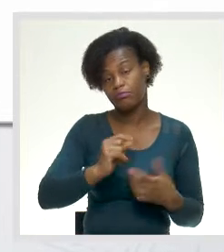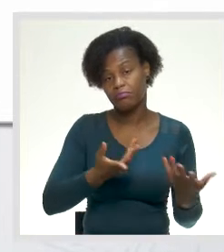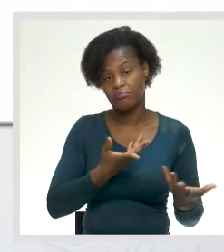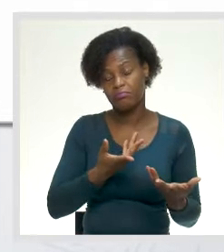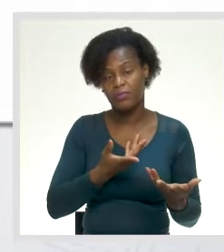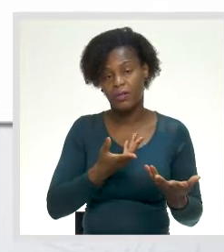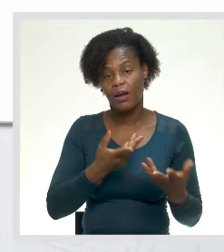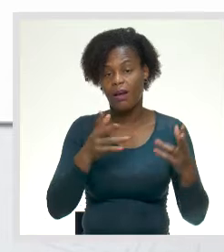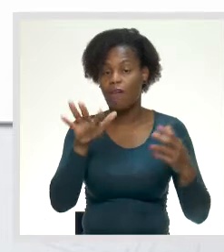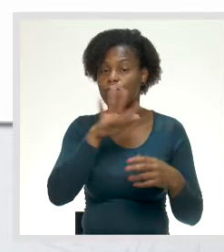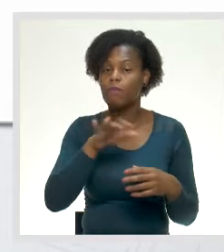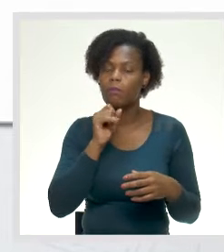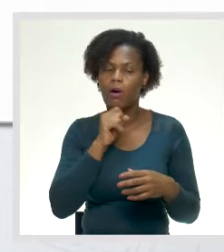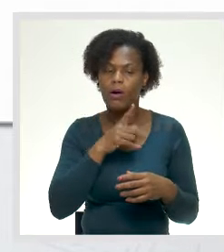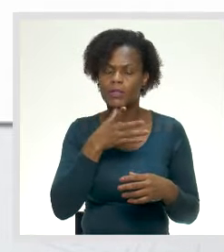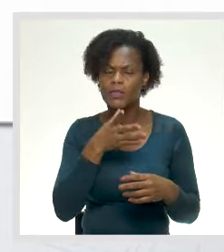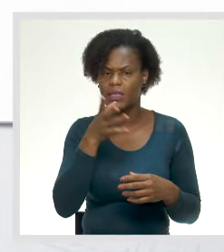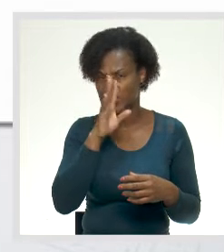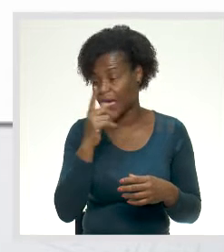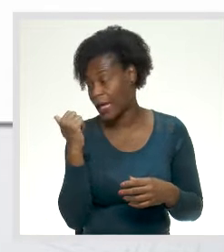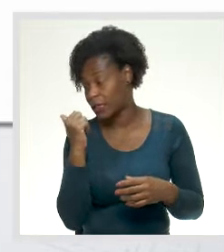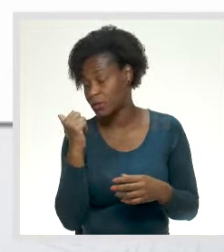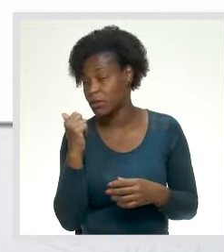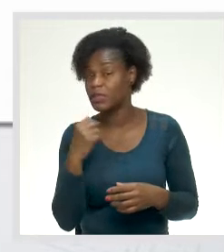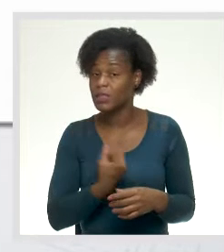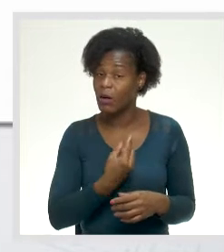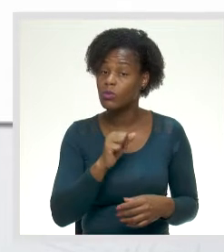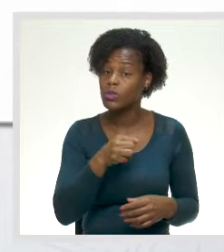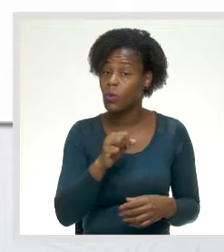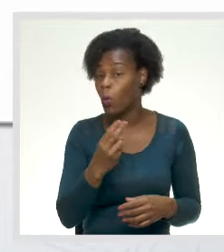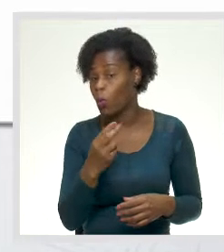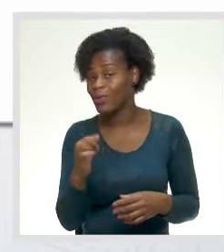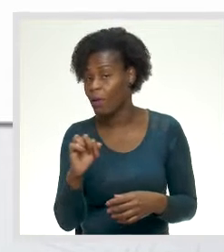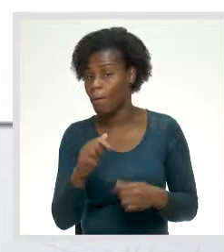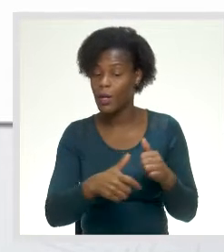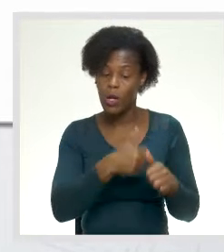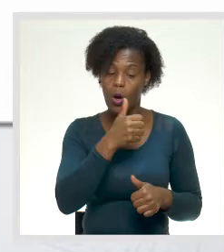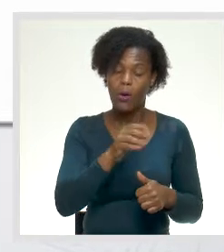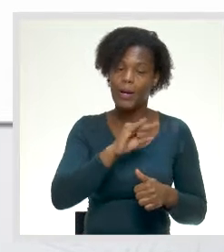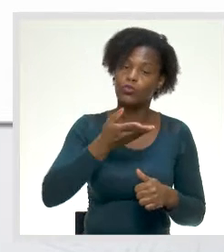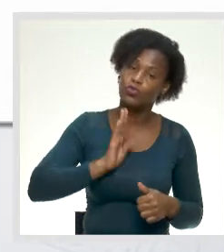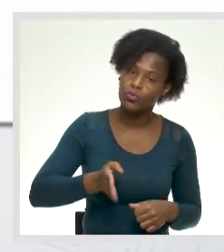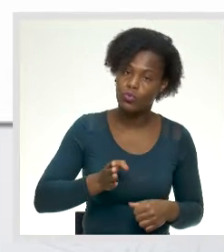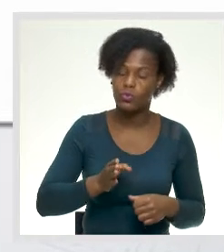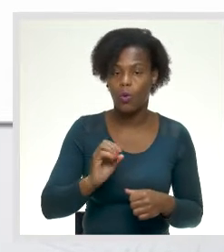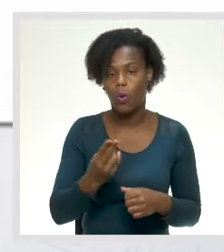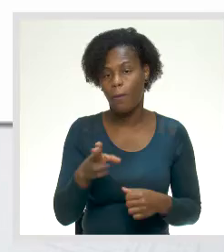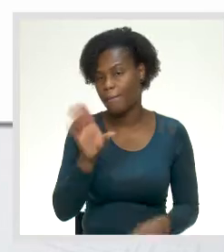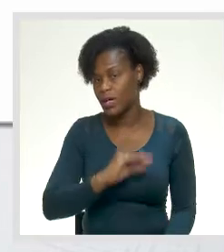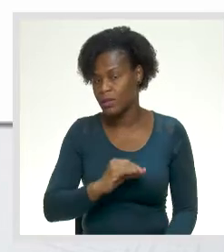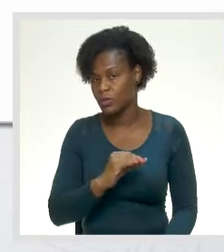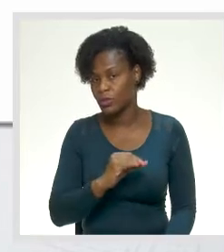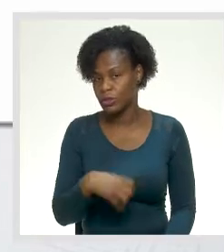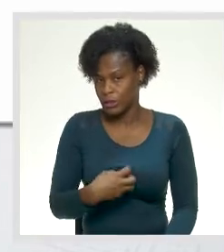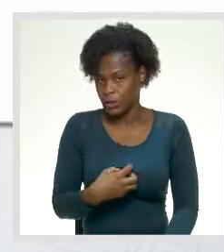costumes, no sentido de confirmar se eles são ou não os melhores, os mais justos e os